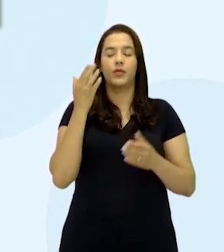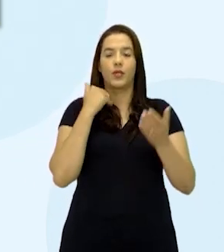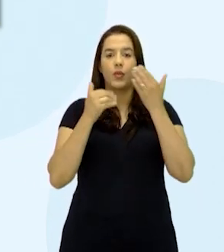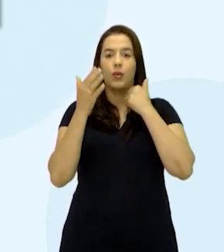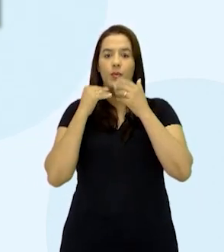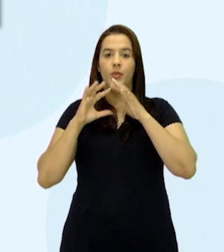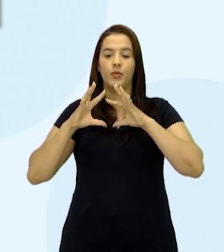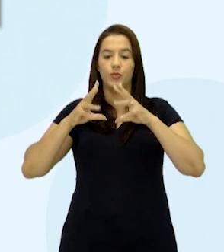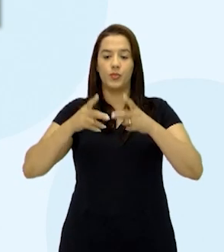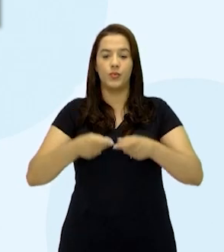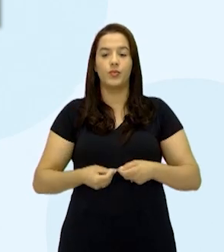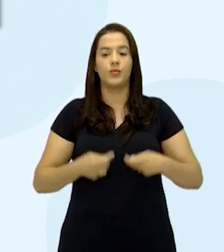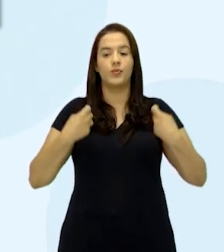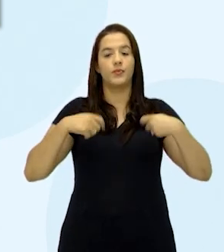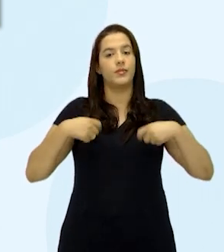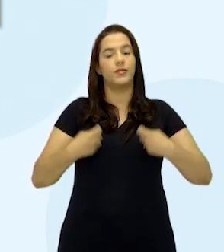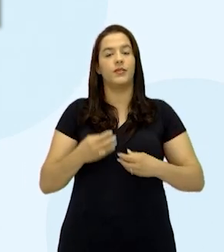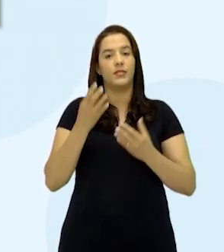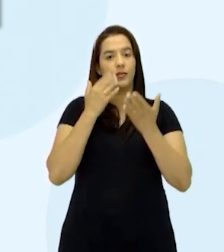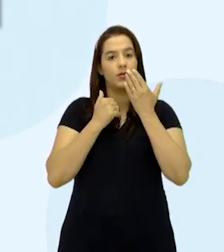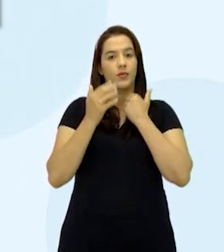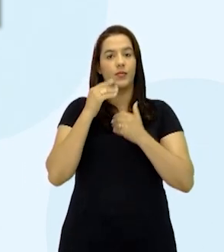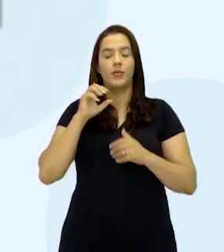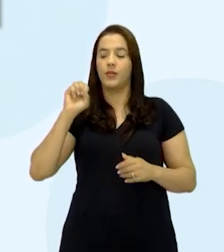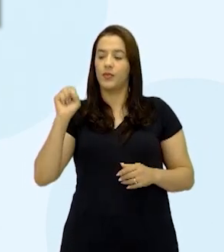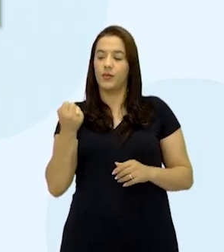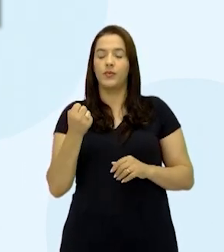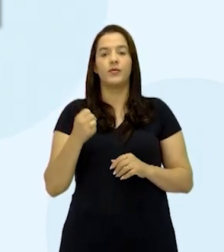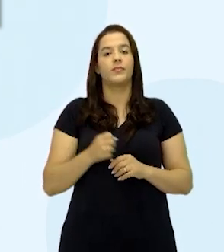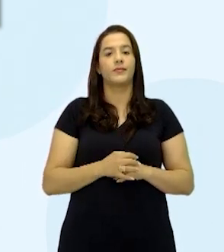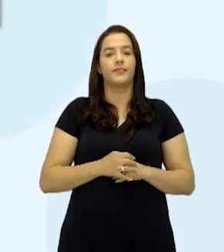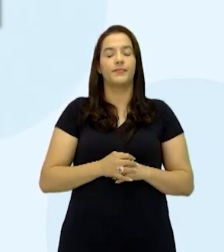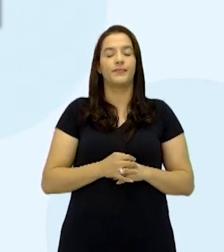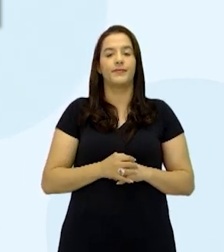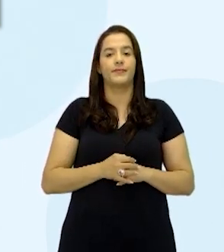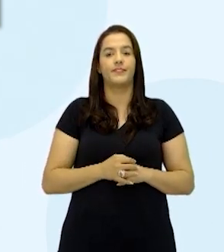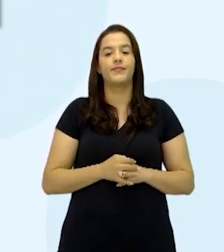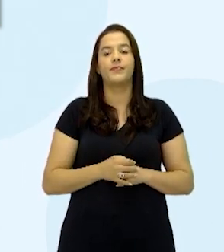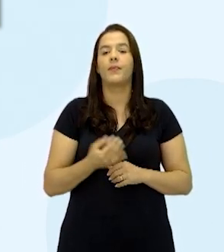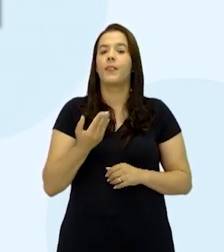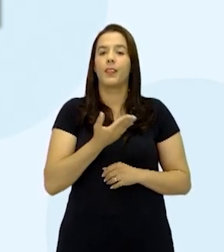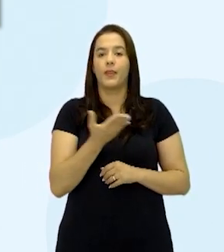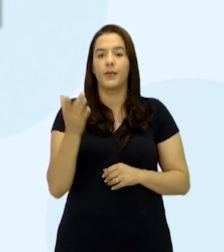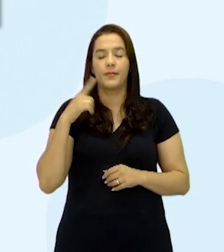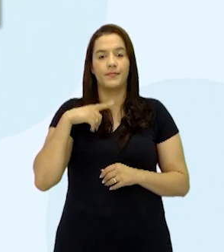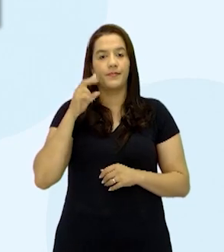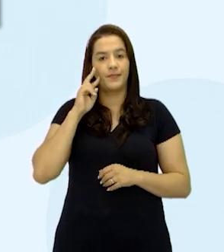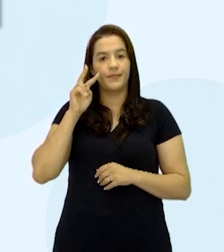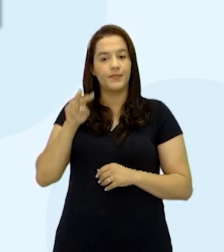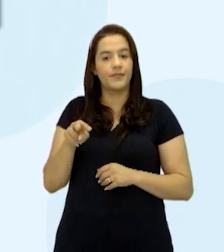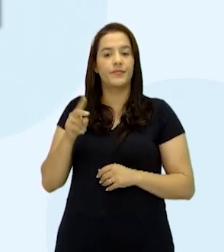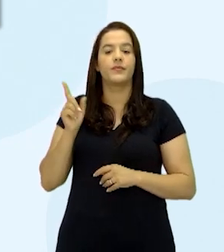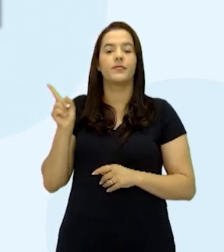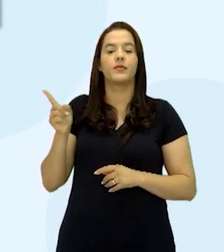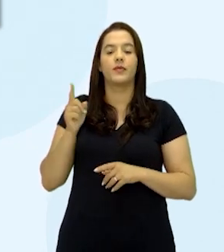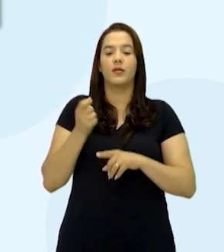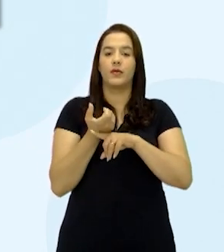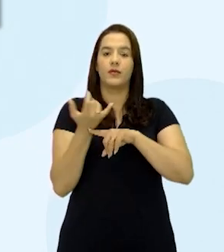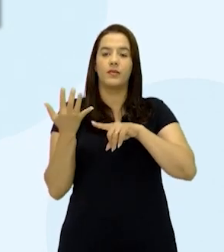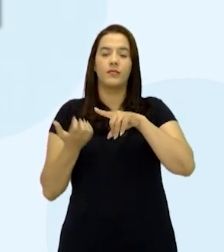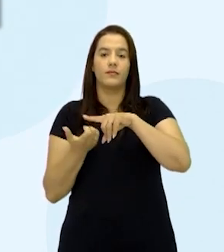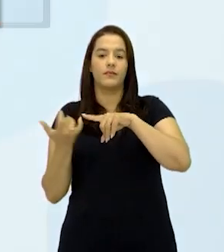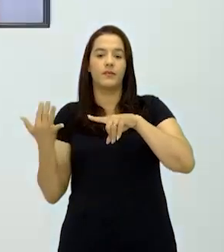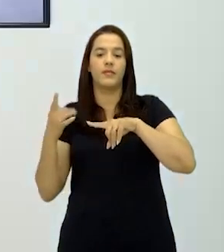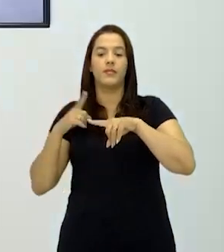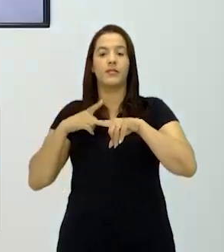pizza inteirinha, você vai ter que comer 8 pedaços, 8 oitavos. Então, todas as vezes que vocês virem aí uma fração